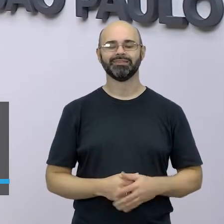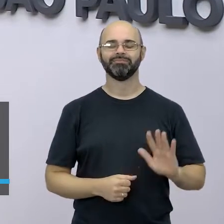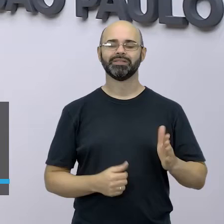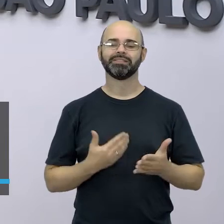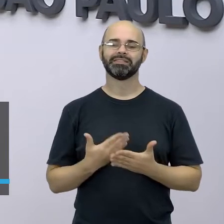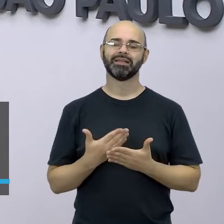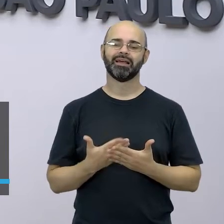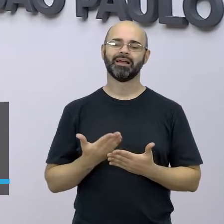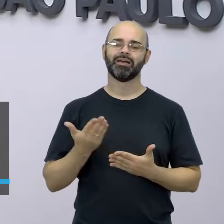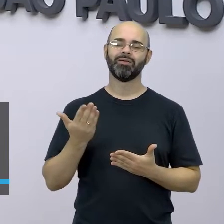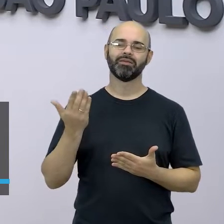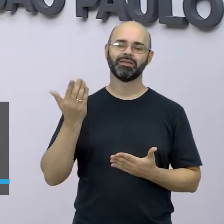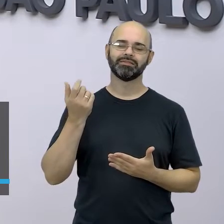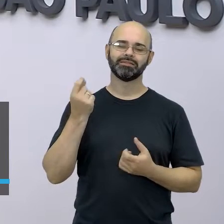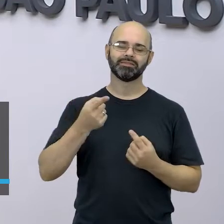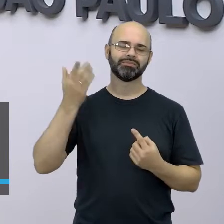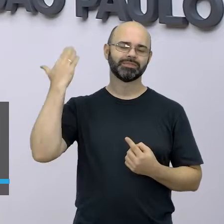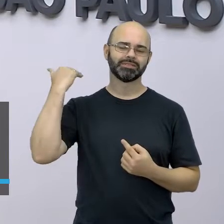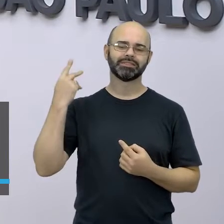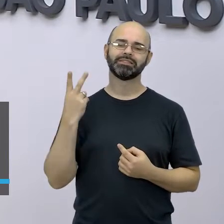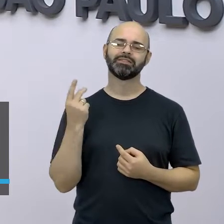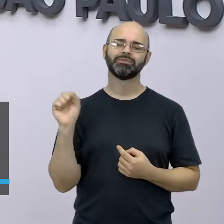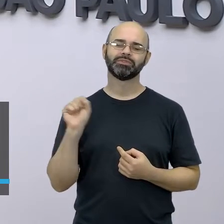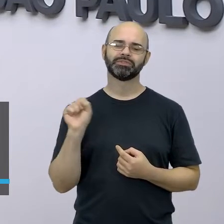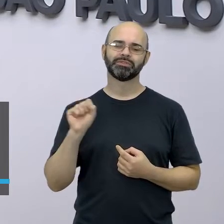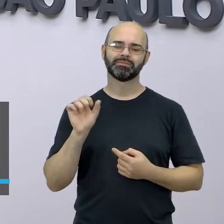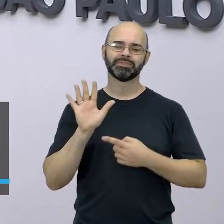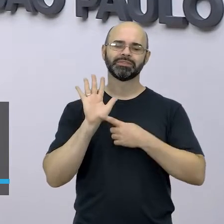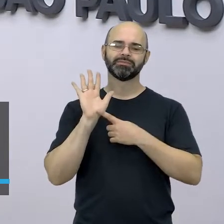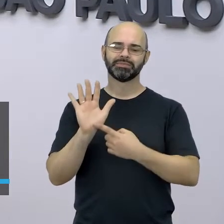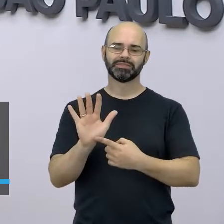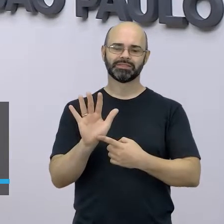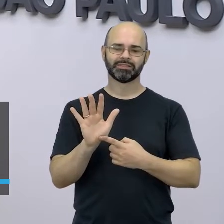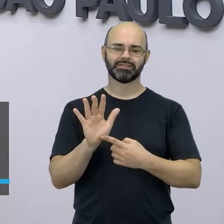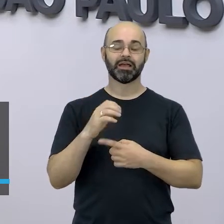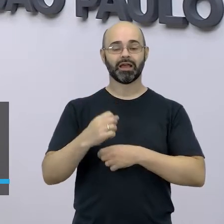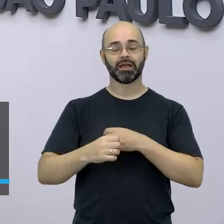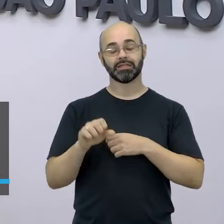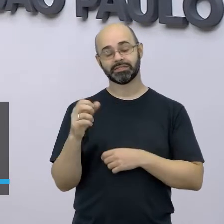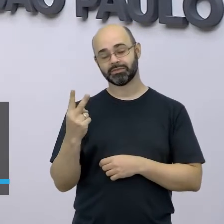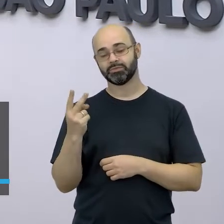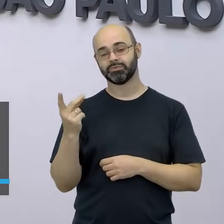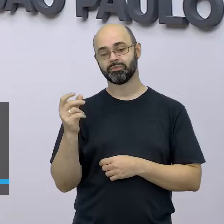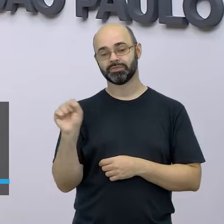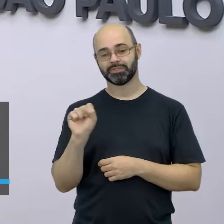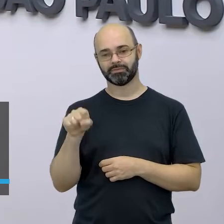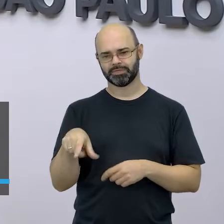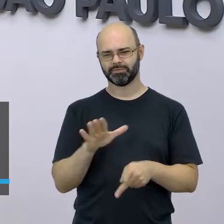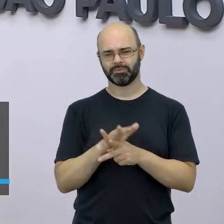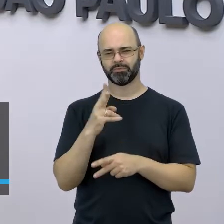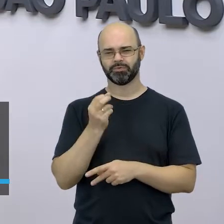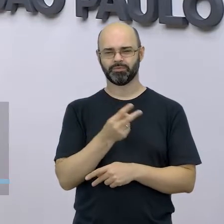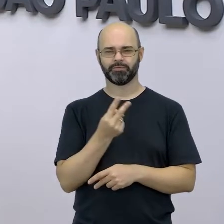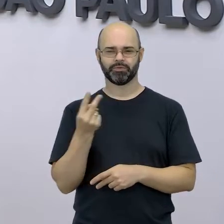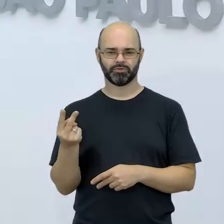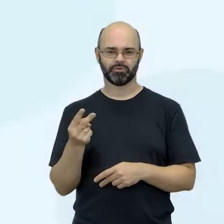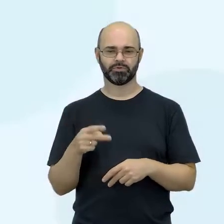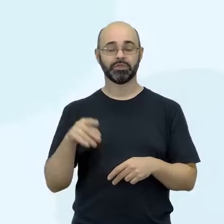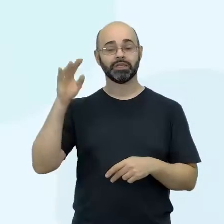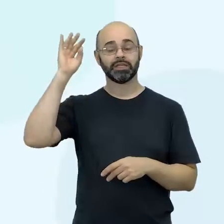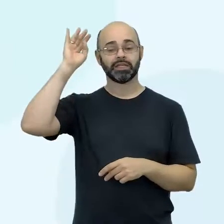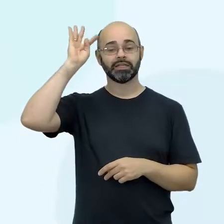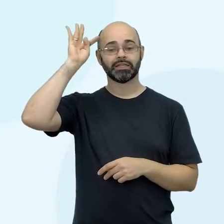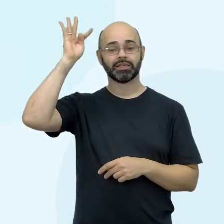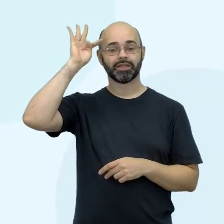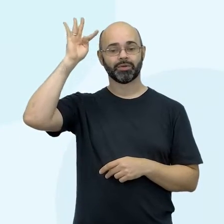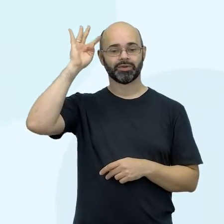foram exibidas ao longo do segundo semestre de 2022. Tá bom, pessoal? Teorias do desenvolvimento, esse será